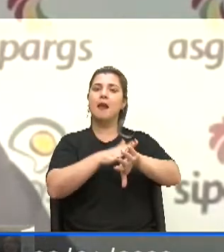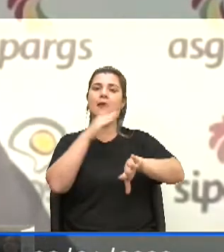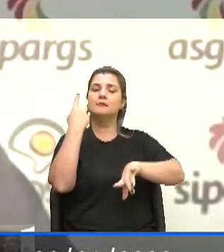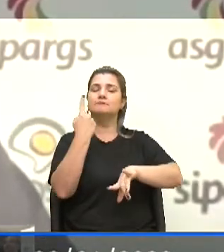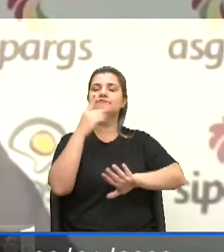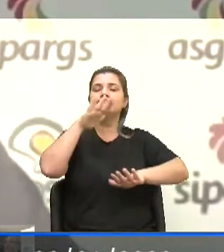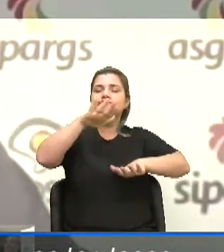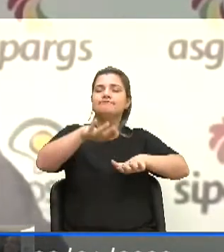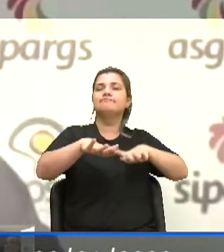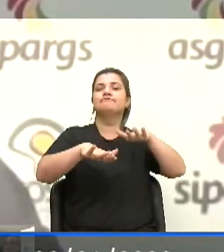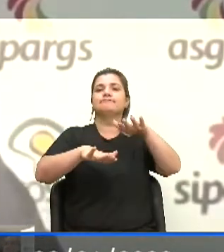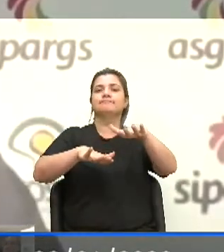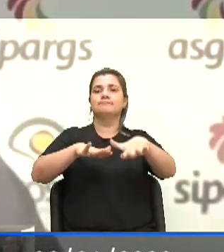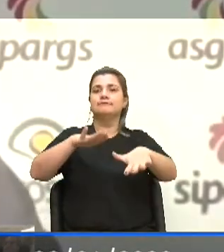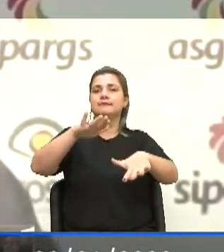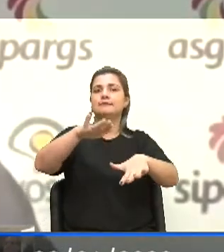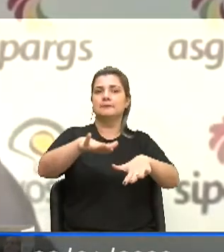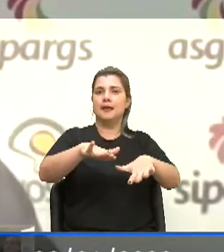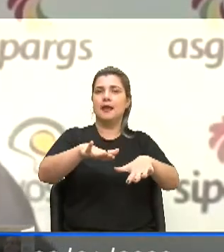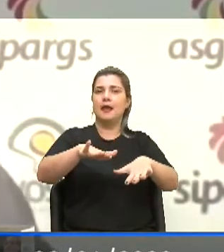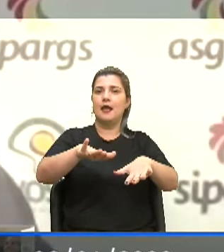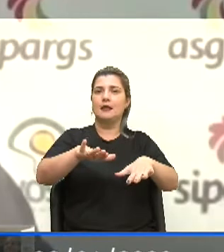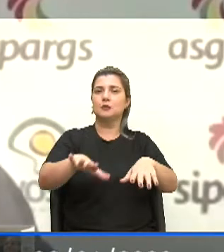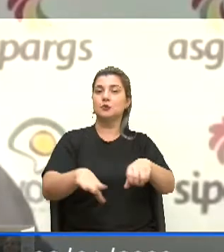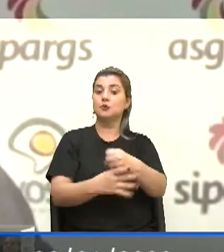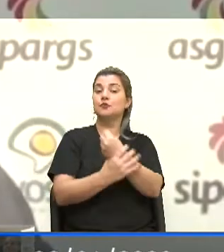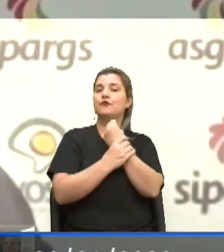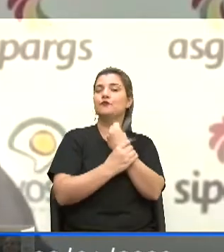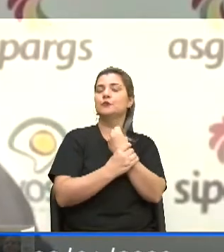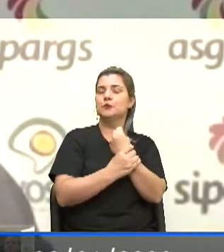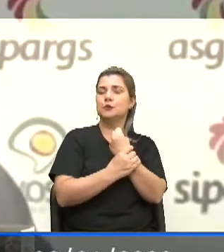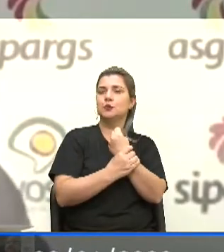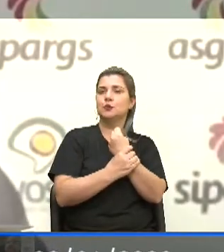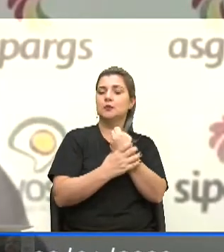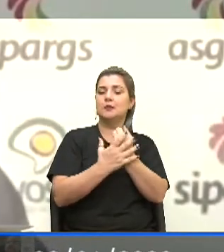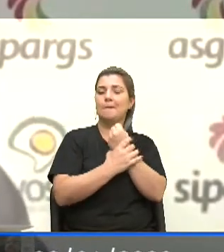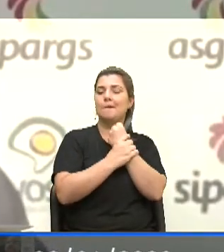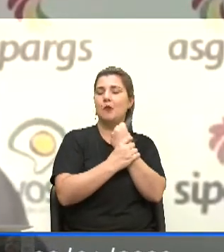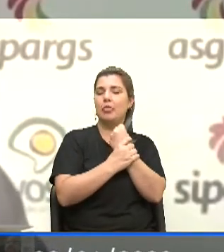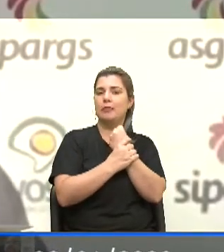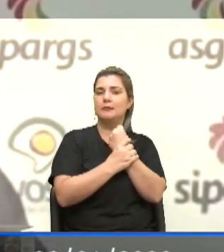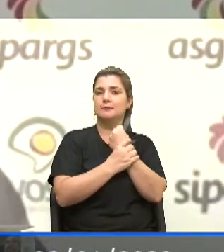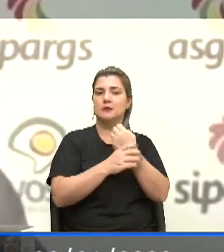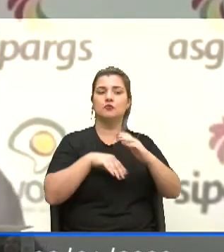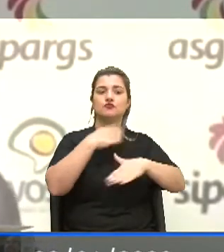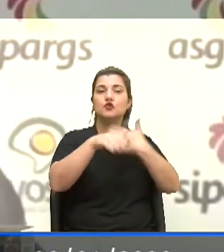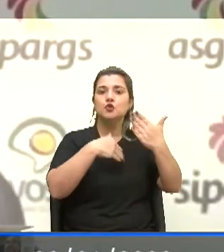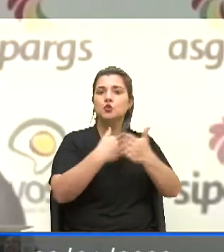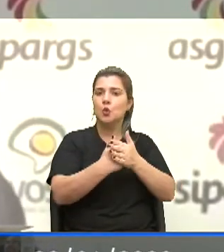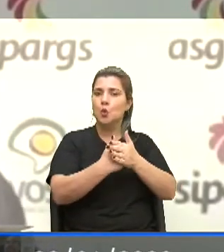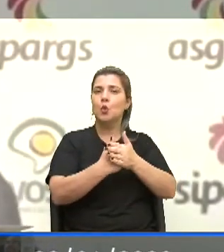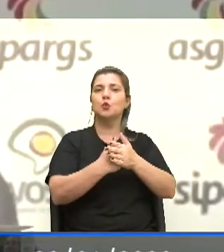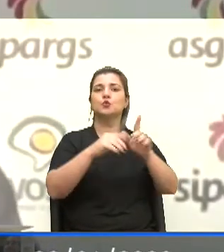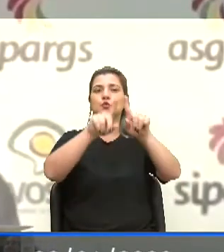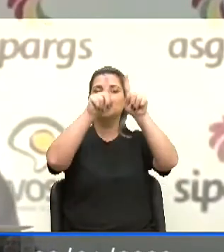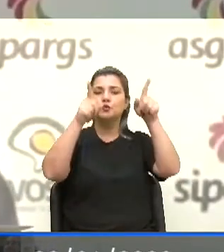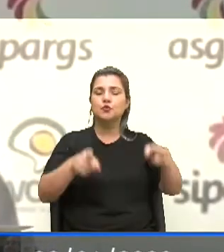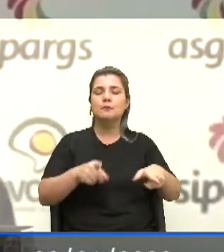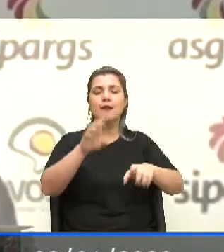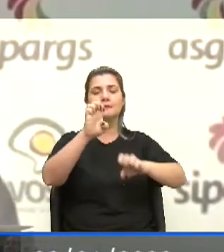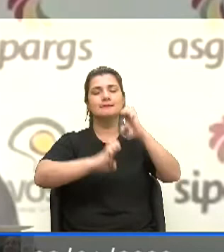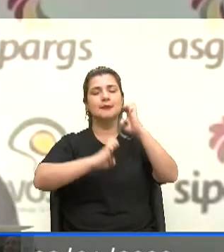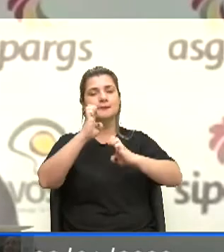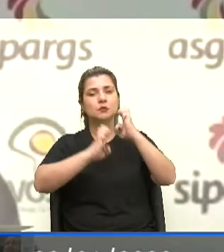de todos aqueles que fazem parte da cadeia produtiva e que estão presentes nas indústrias e no nosso dia a dia.